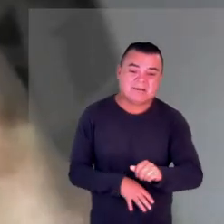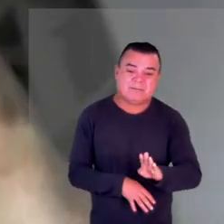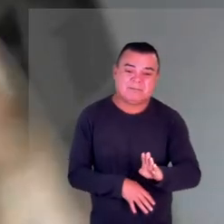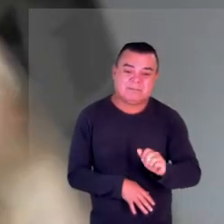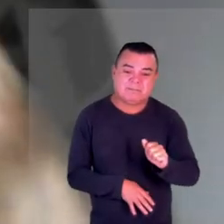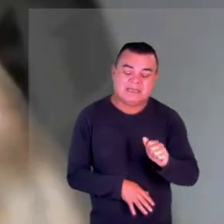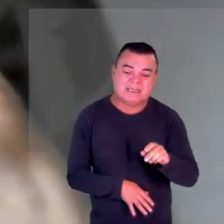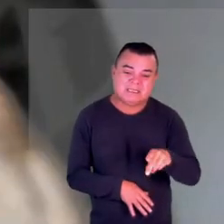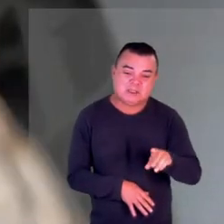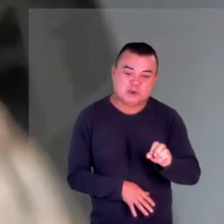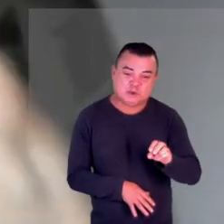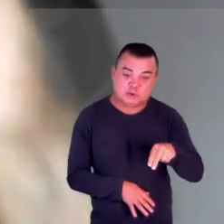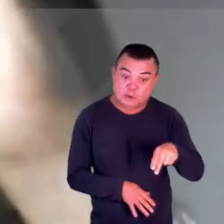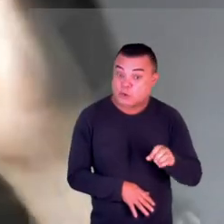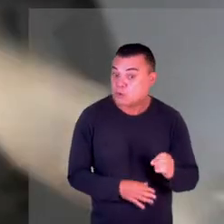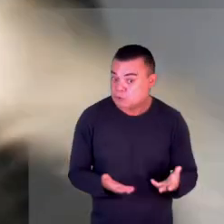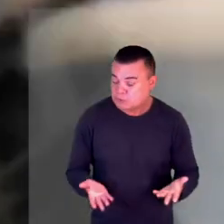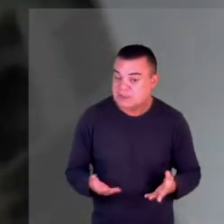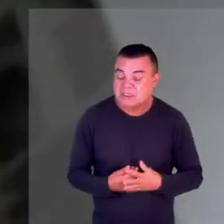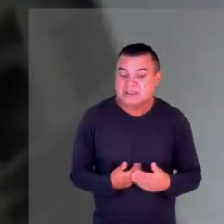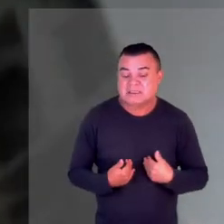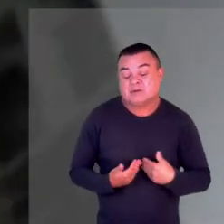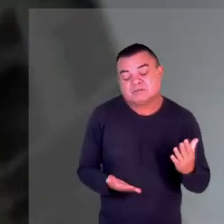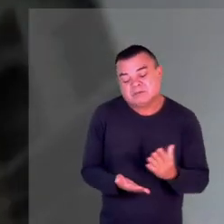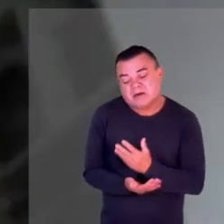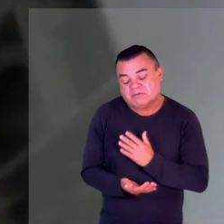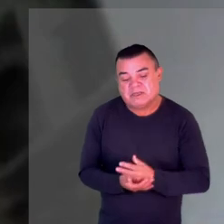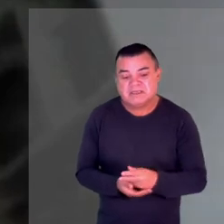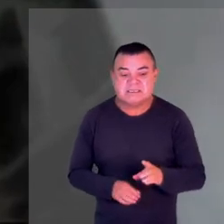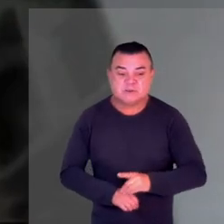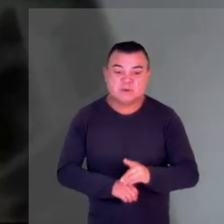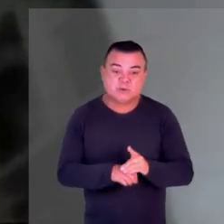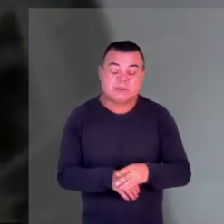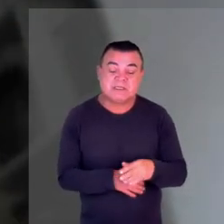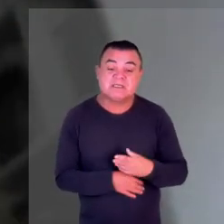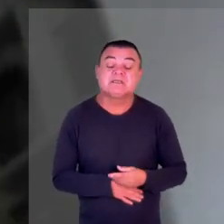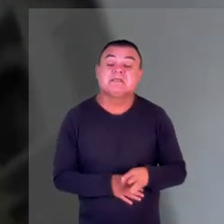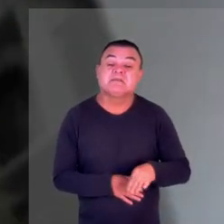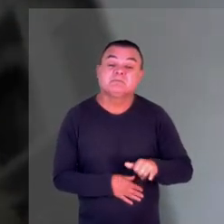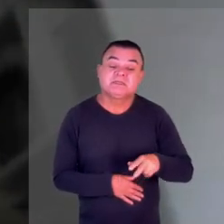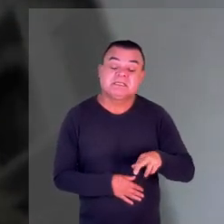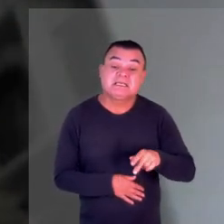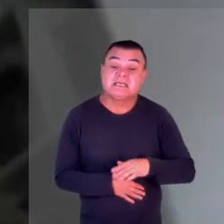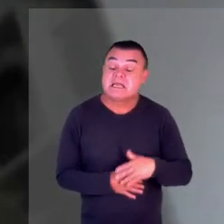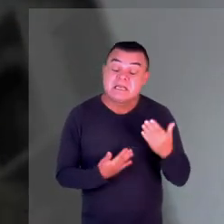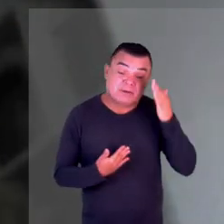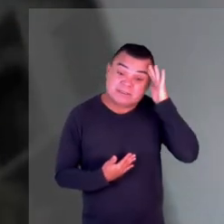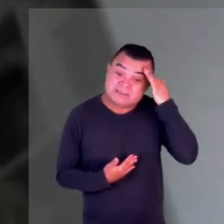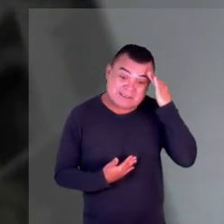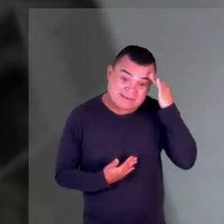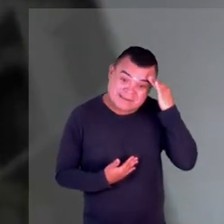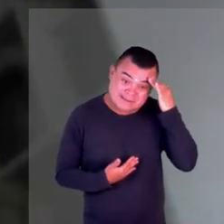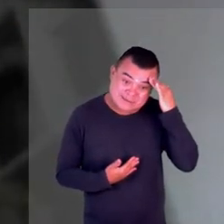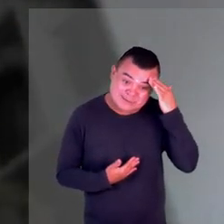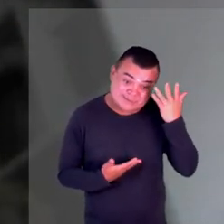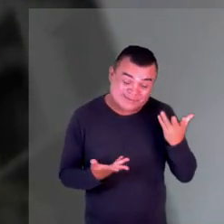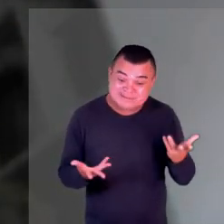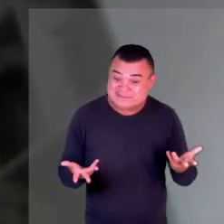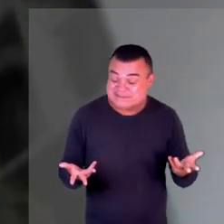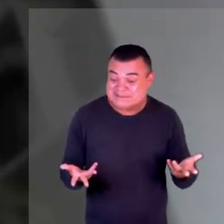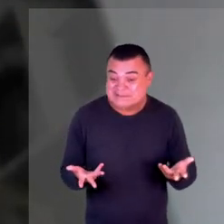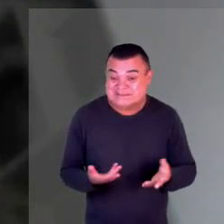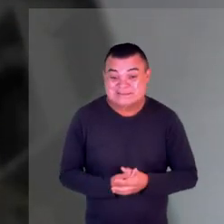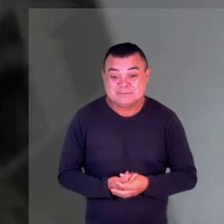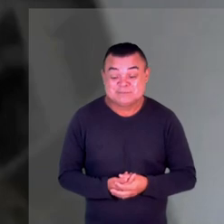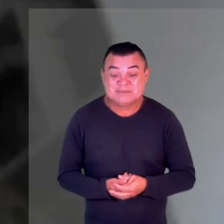eh não Talvez não tenha compreendido bem a fala ou talvez não tenha conseguido se expressar bem agora e ficou a meu